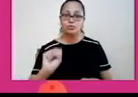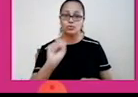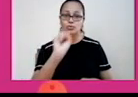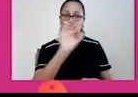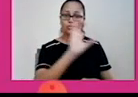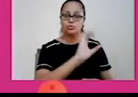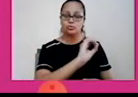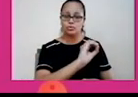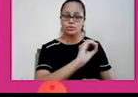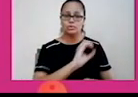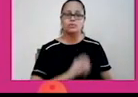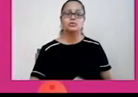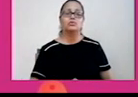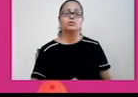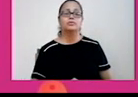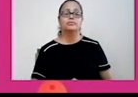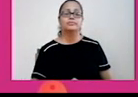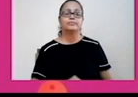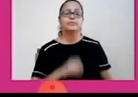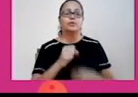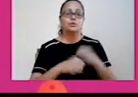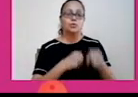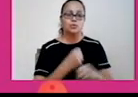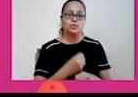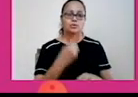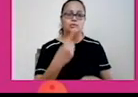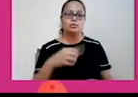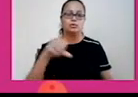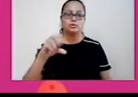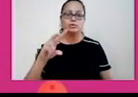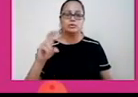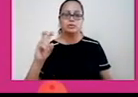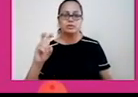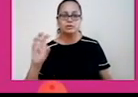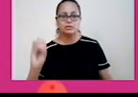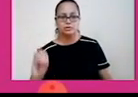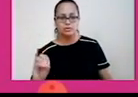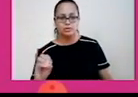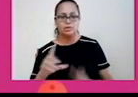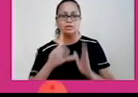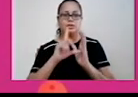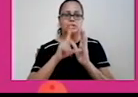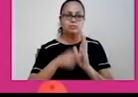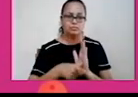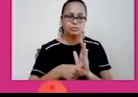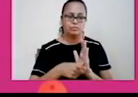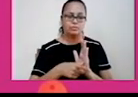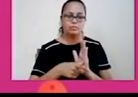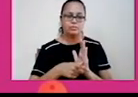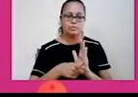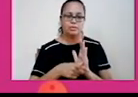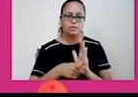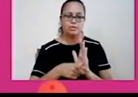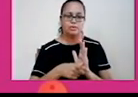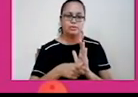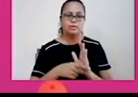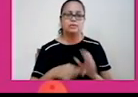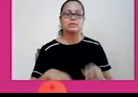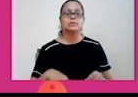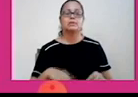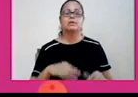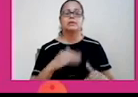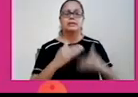ocupada por tropas chinesas em 1950, logo após a Revolução Socialista. Antes eles não tinham nenhum